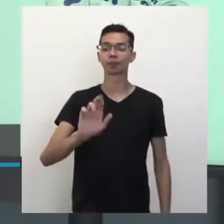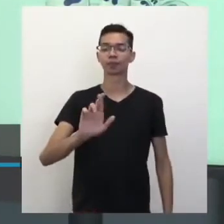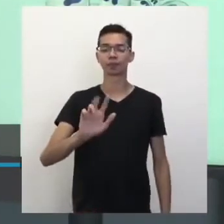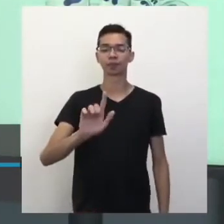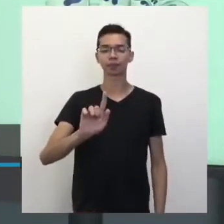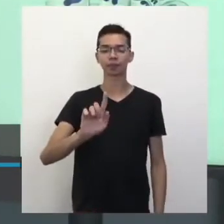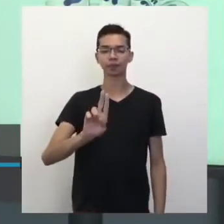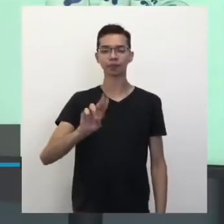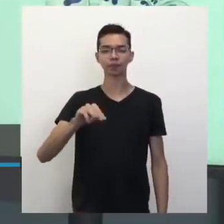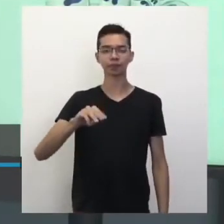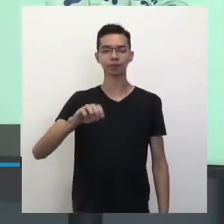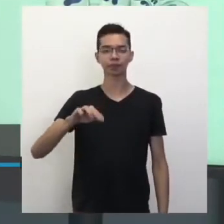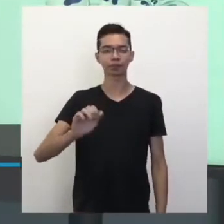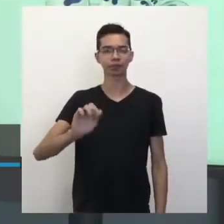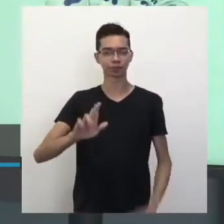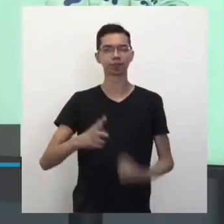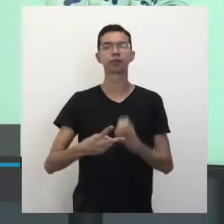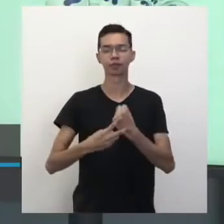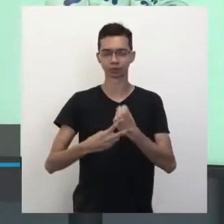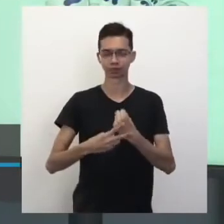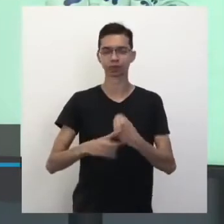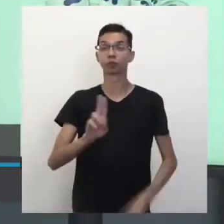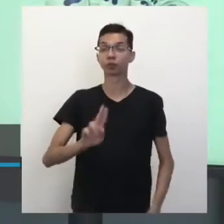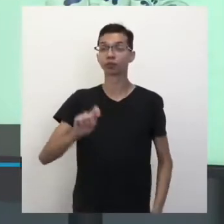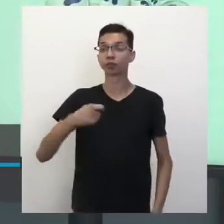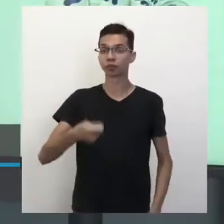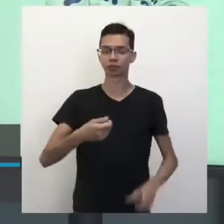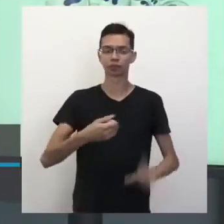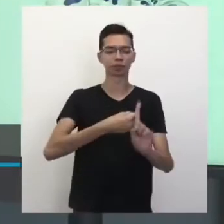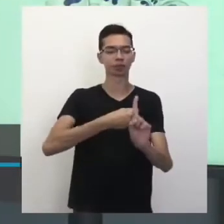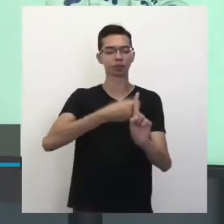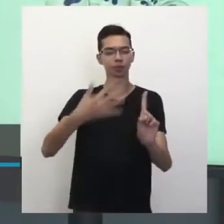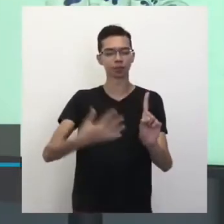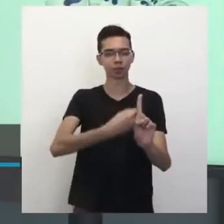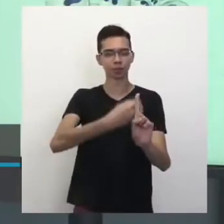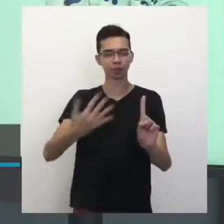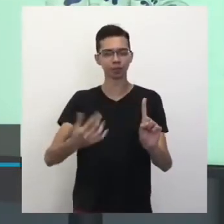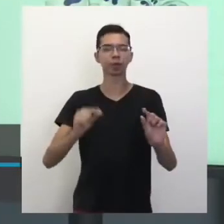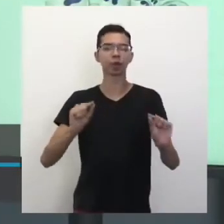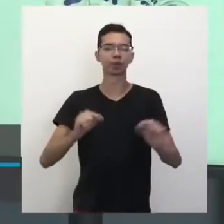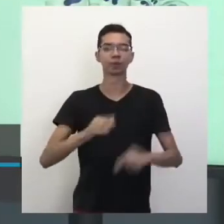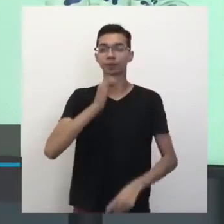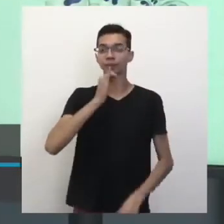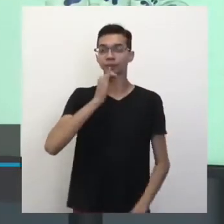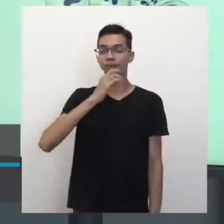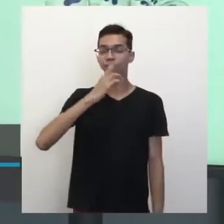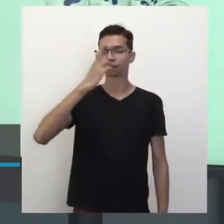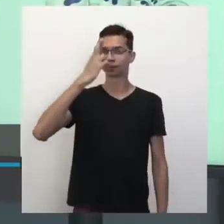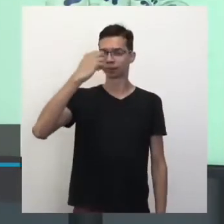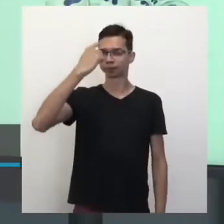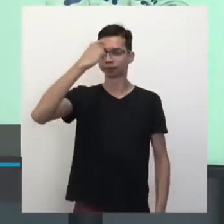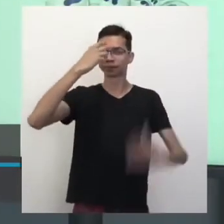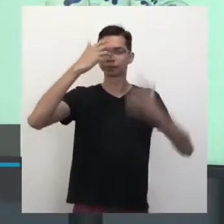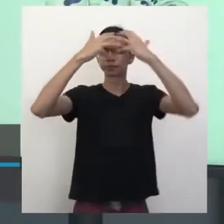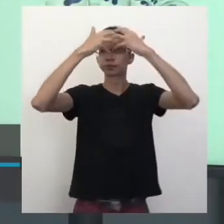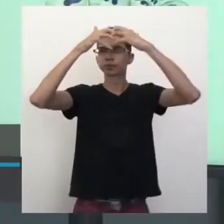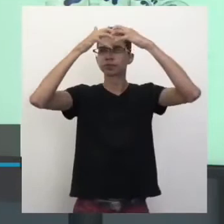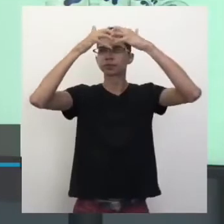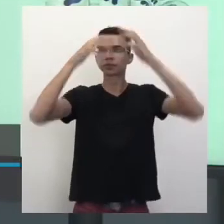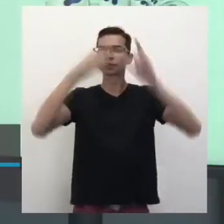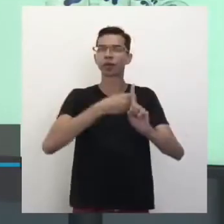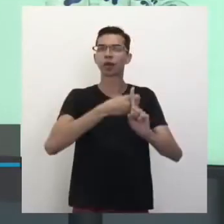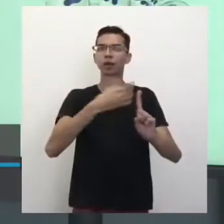seguinte situação. Se diz para contrapor razões através de raciocínio lógico. Então, a